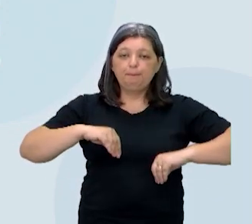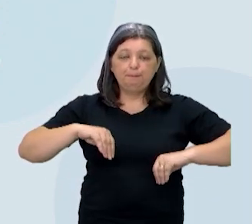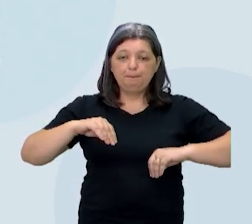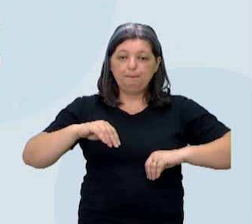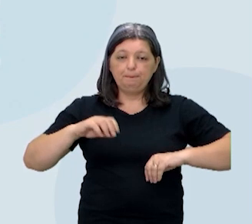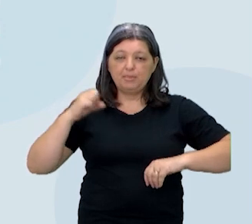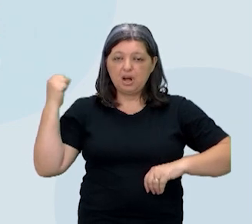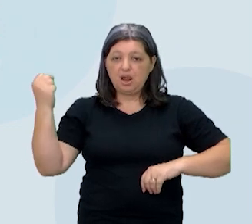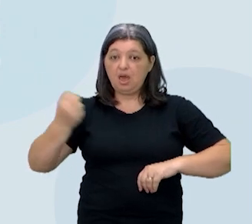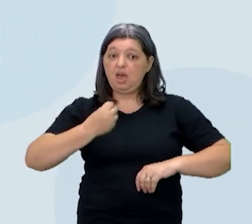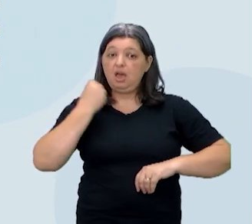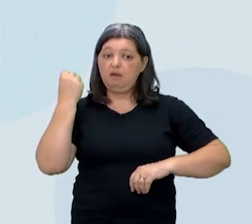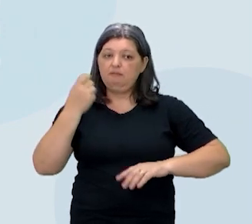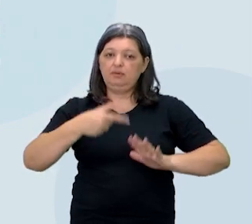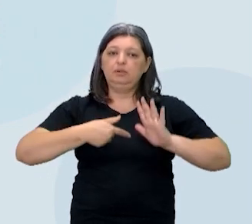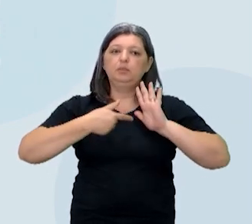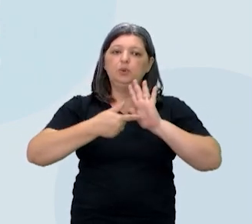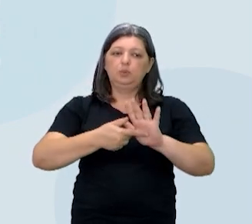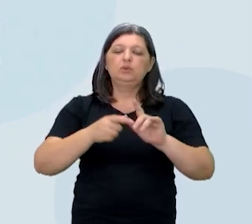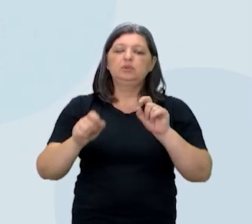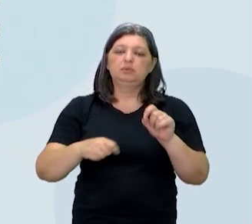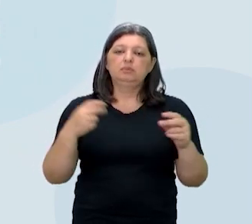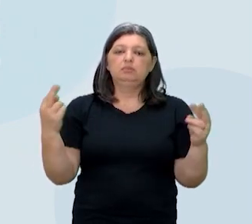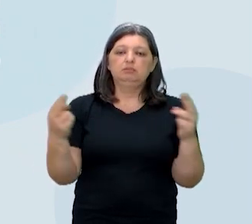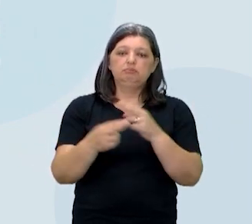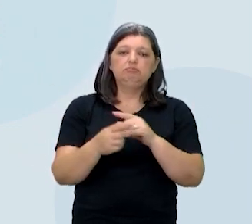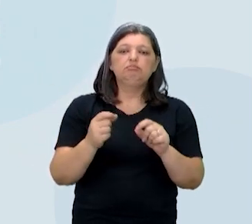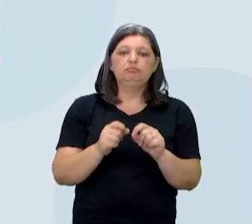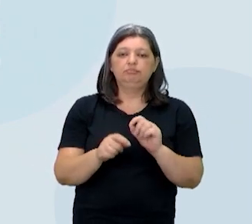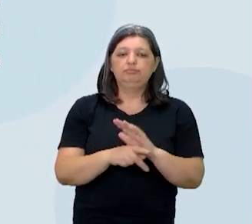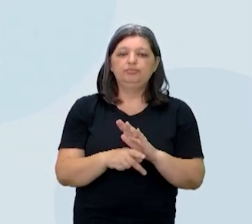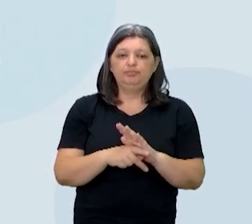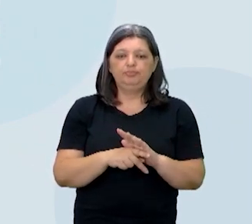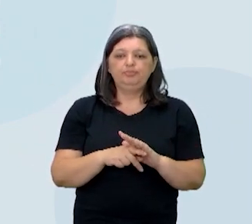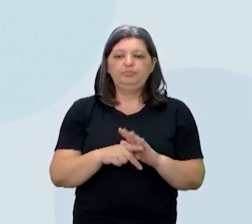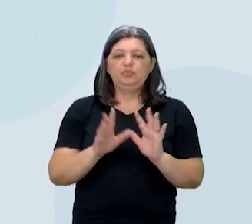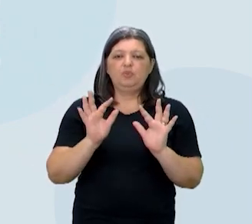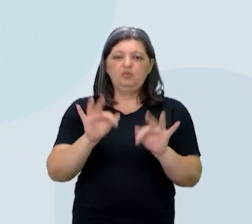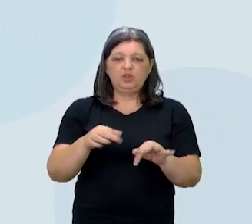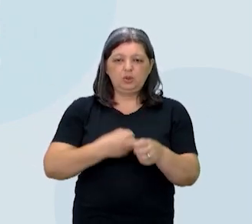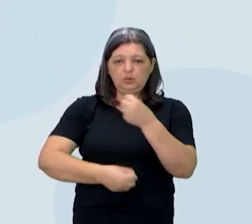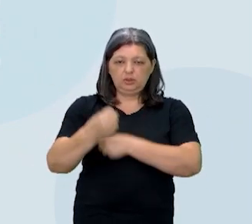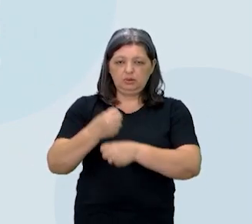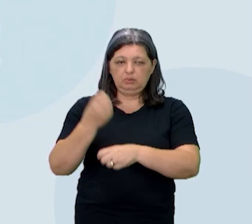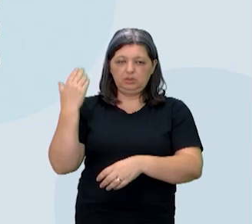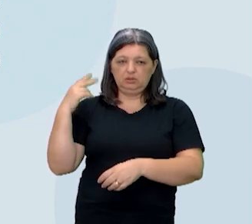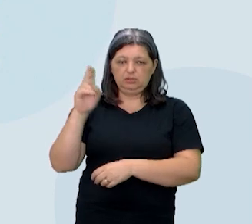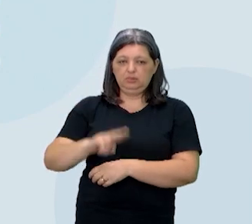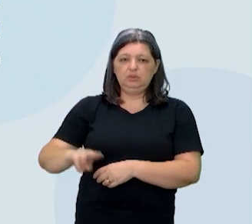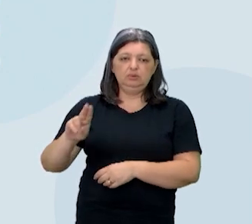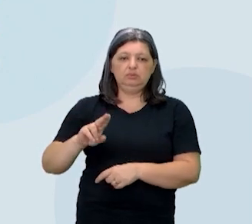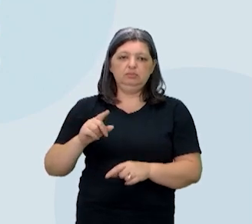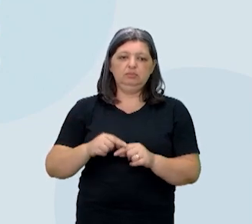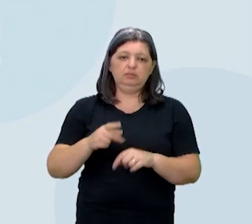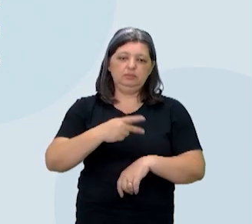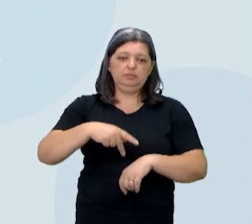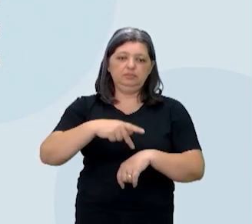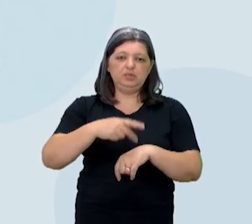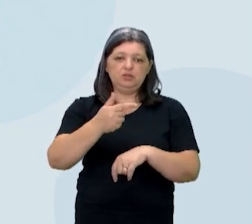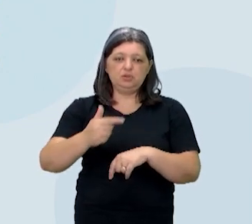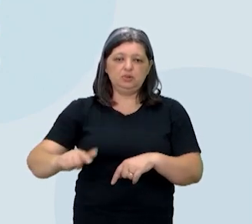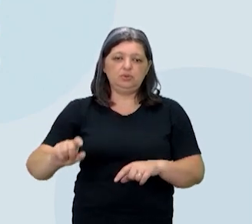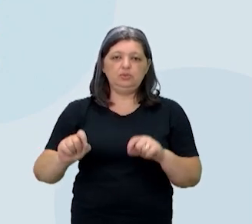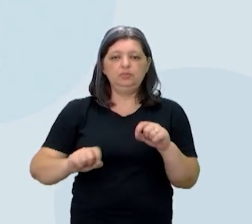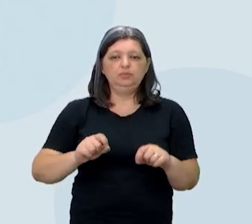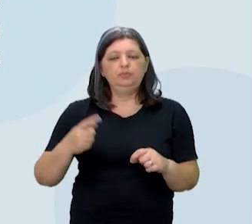graves. Para completar essa relação, no final do ano passado, a Universidade da Pensilvânia comprovou, pela